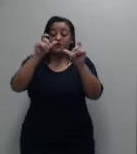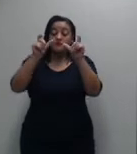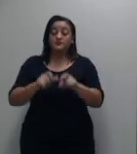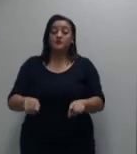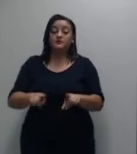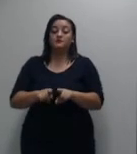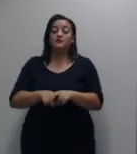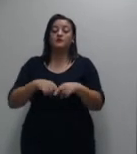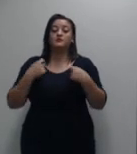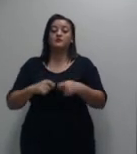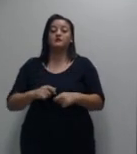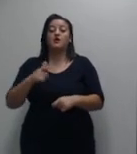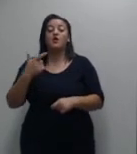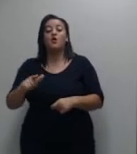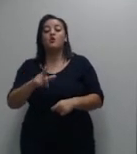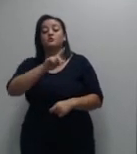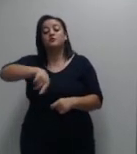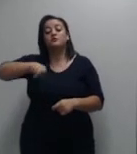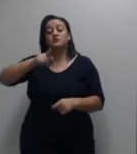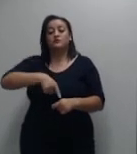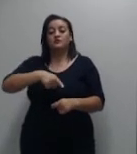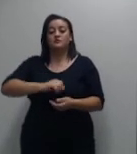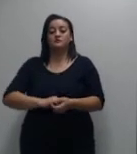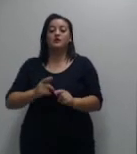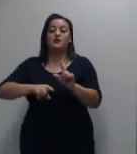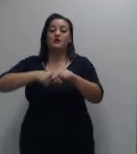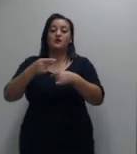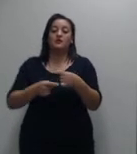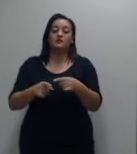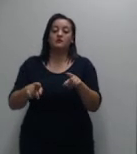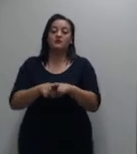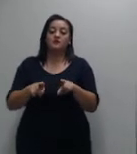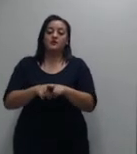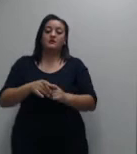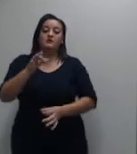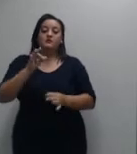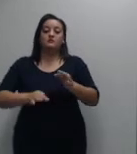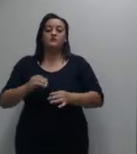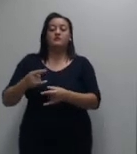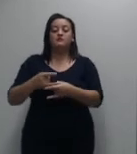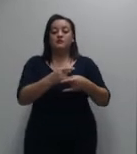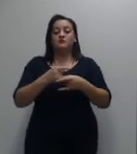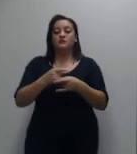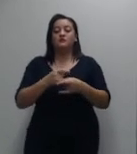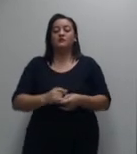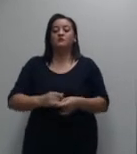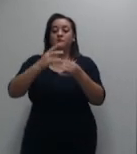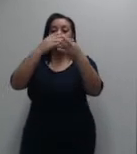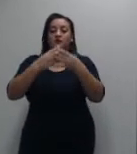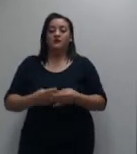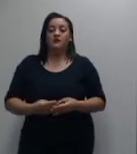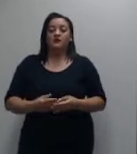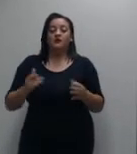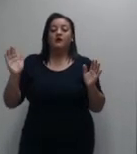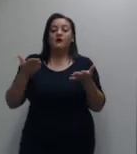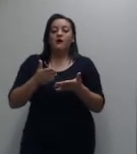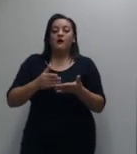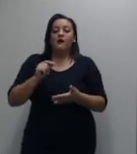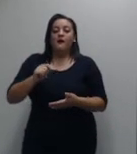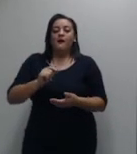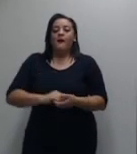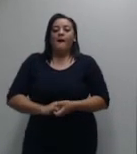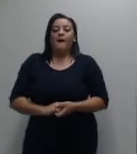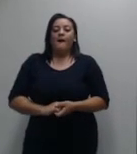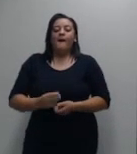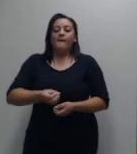haveria outra nulidade além do julgamento virtual diga-se desde logo tá na mente